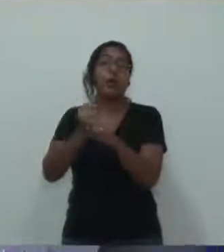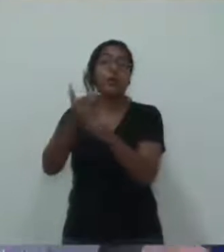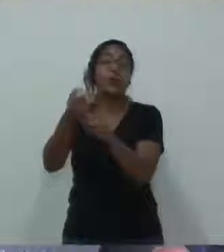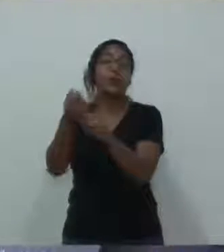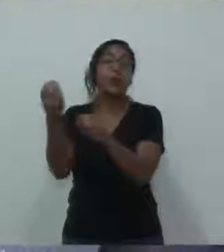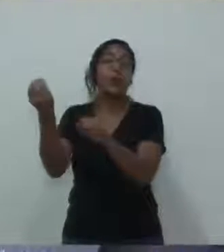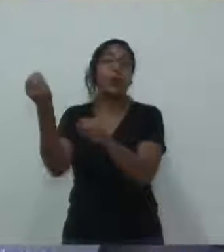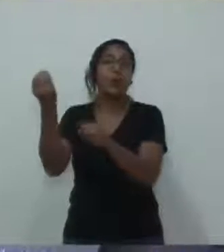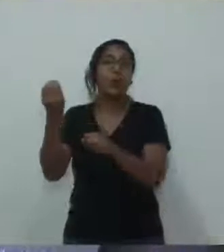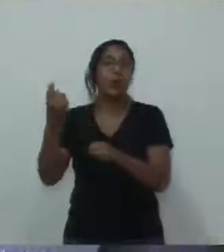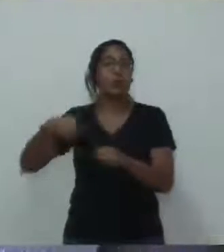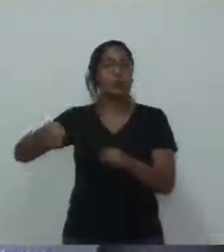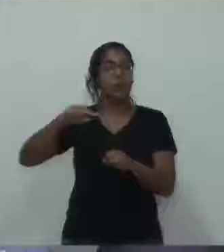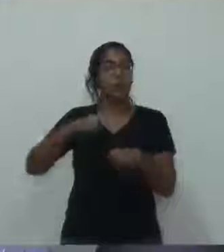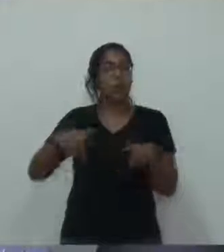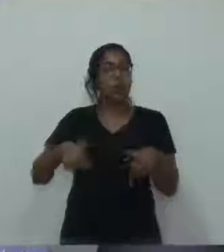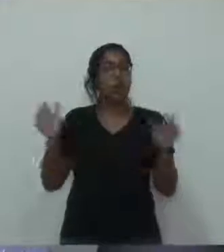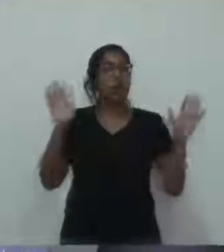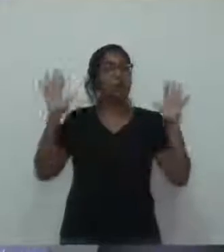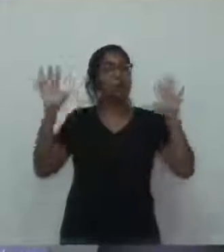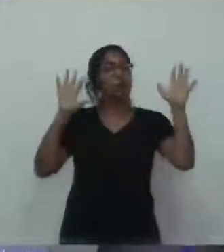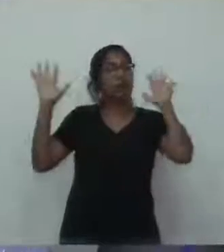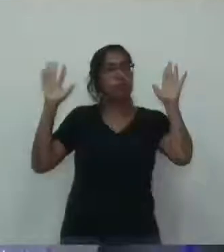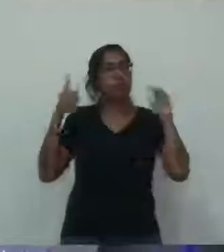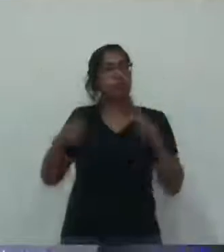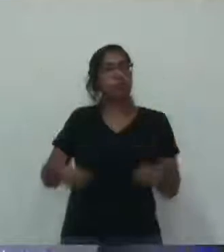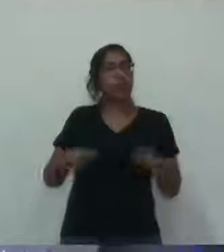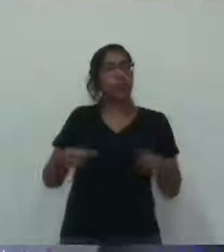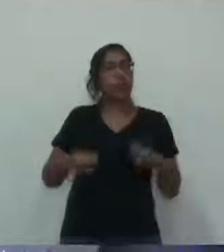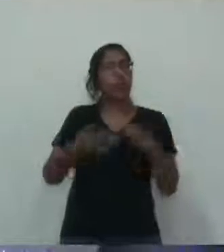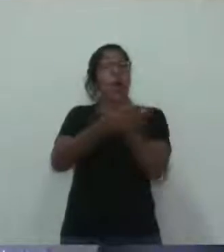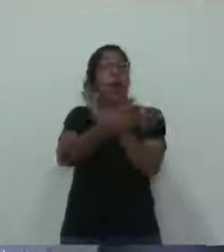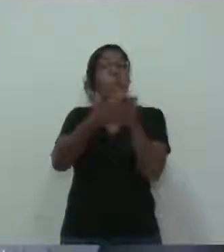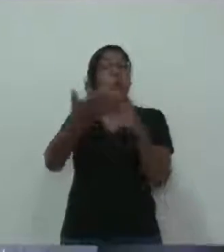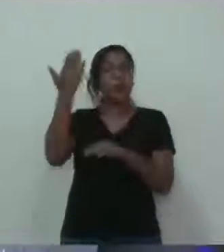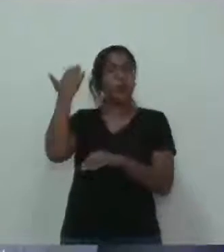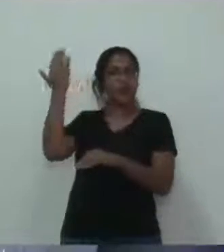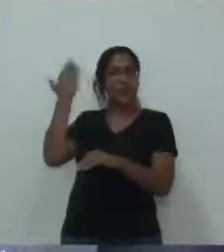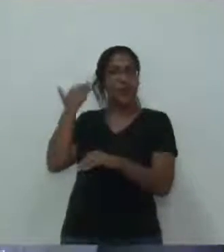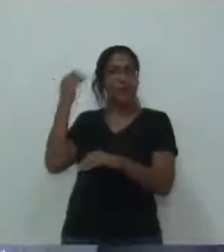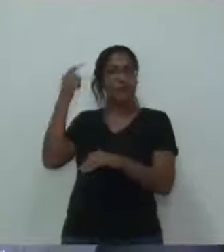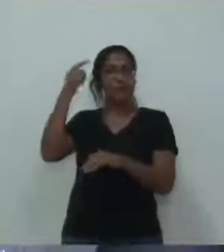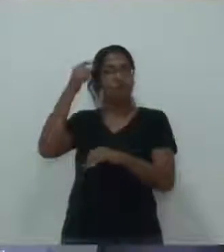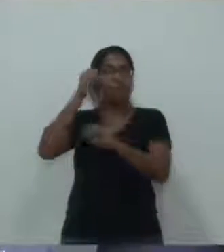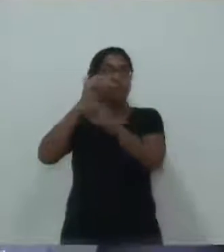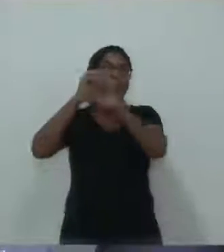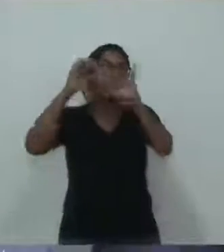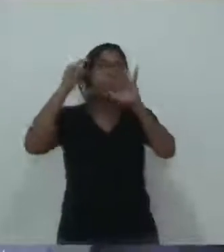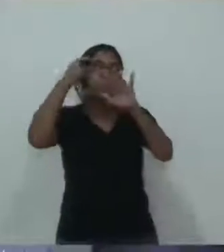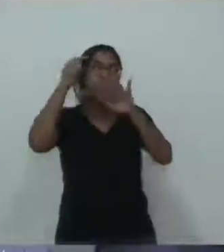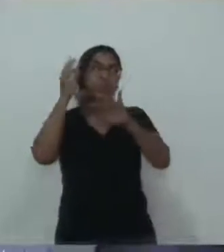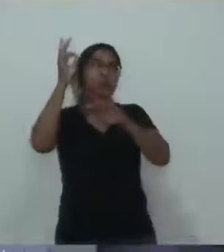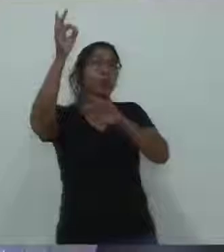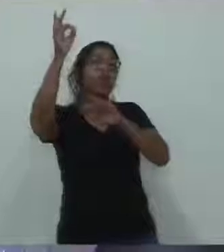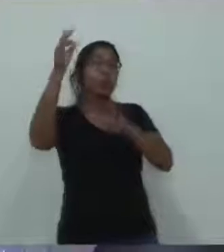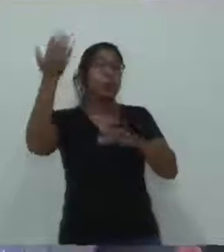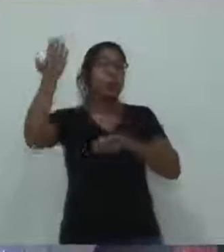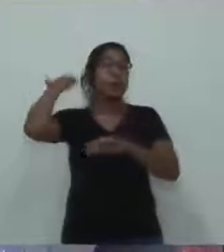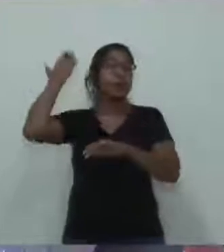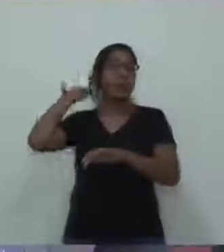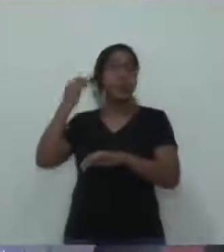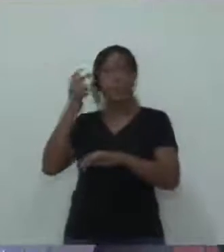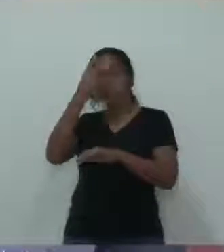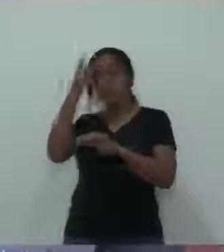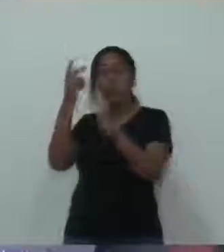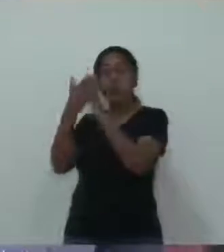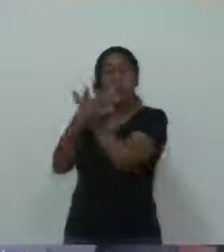pensar. É isso que nós temos que pensar. Algumas pessoas visionárias que passaram pela Câmara Municipal, os vereadores, mais uma